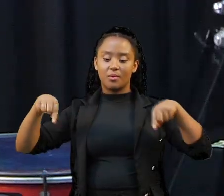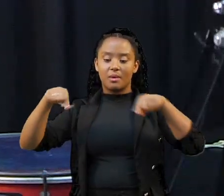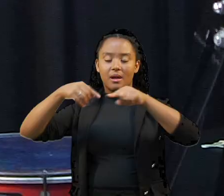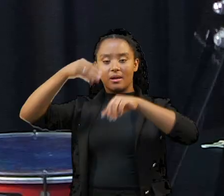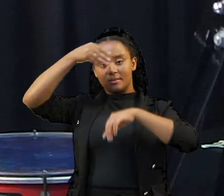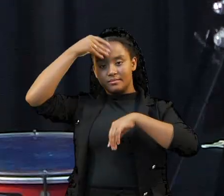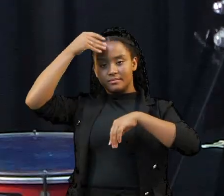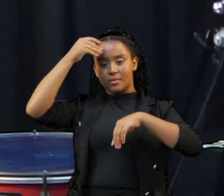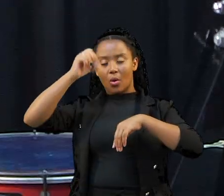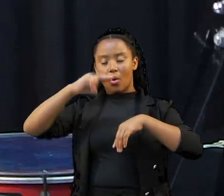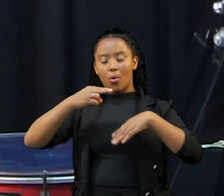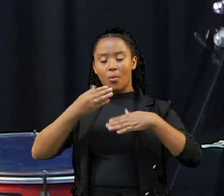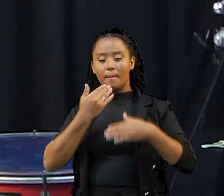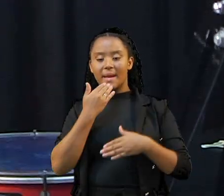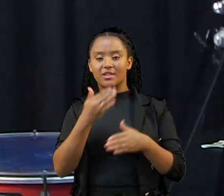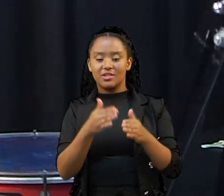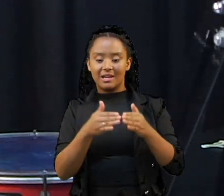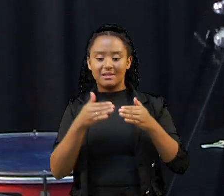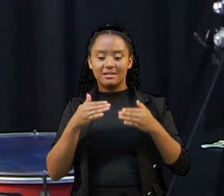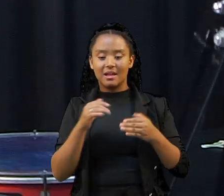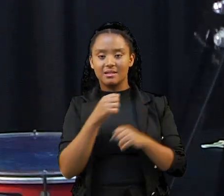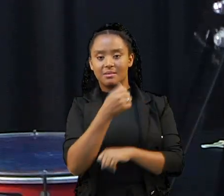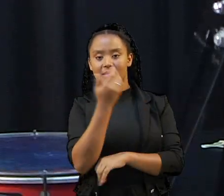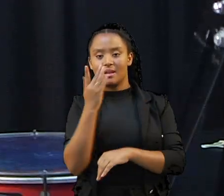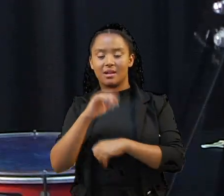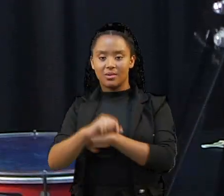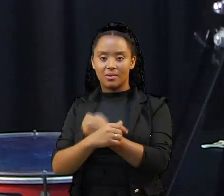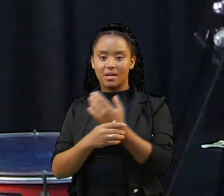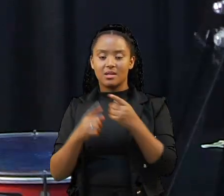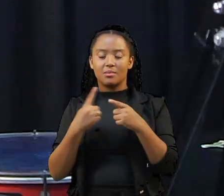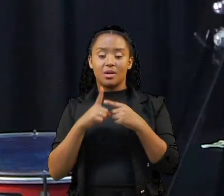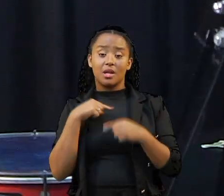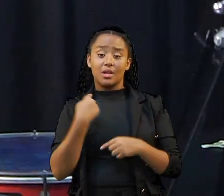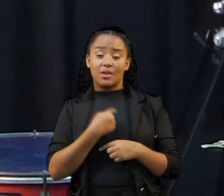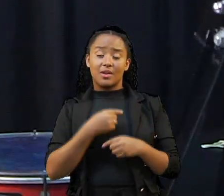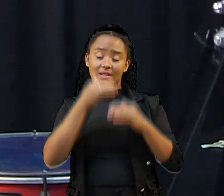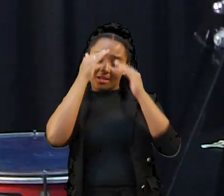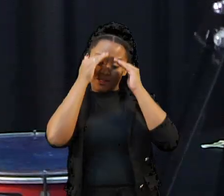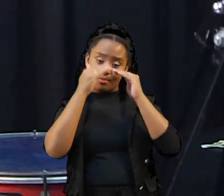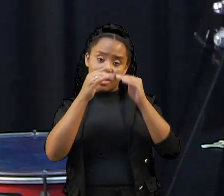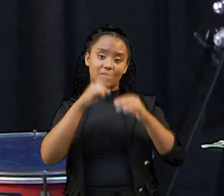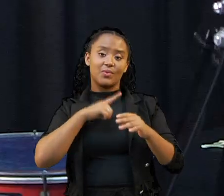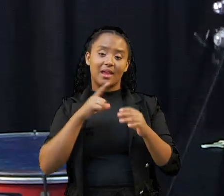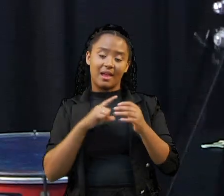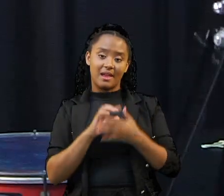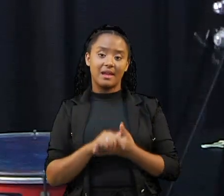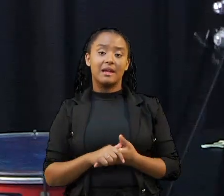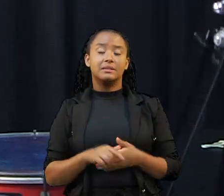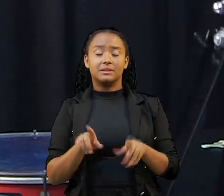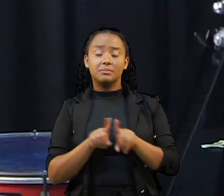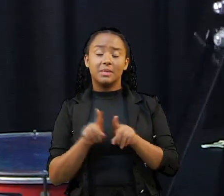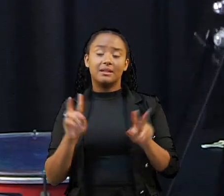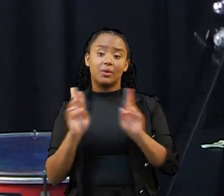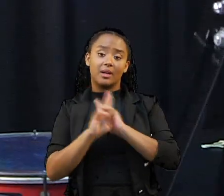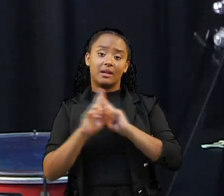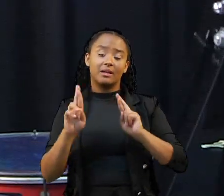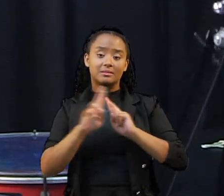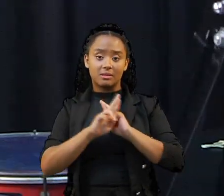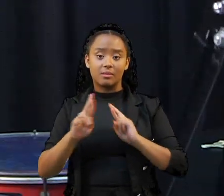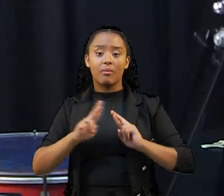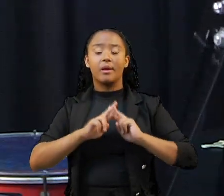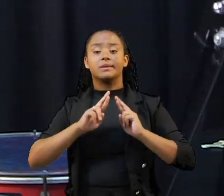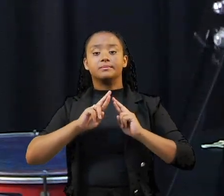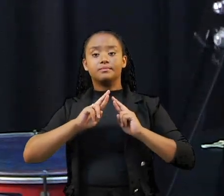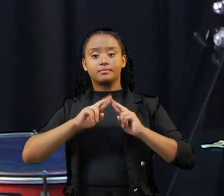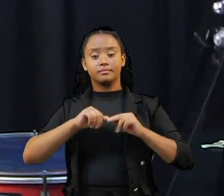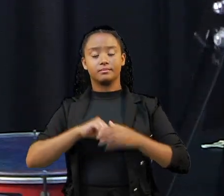se benze e pede licença para a natureza, porque a gente tem o respeito por ela, também ver esse lado espiritual e não só aquilo que está